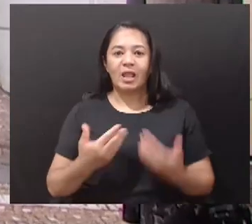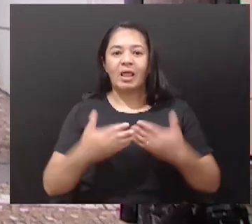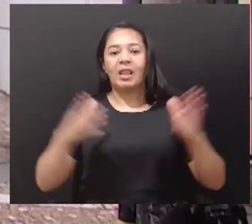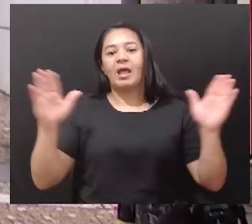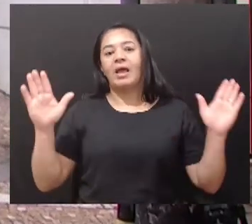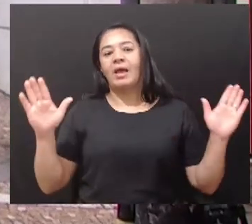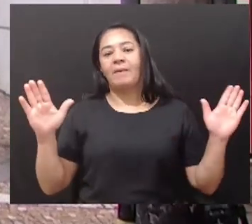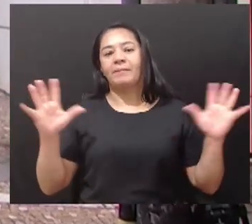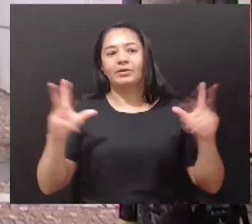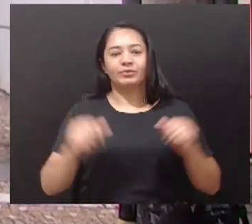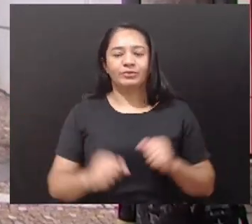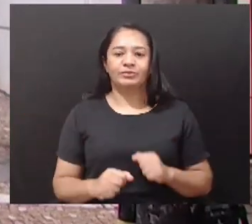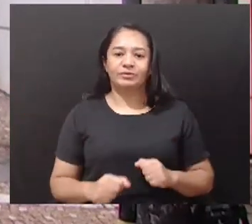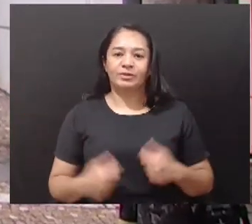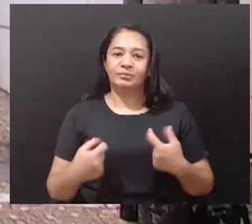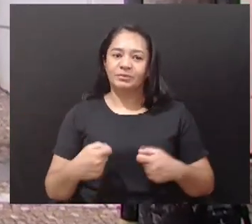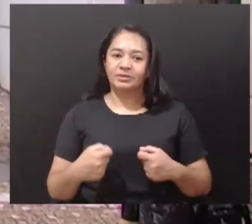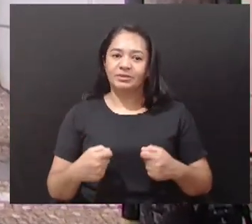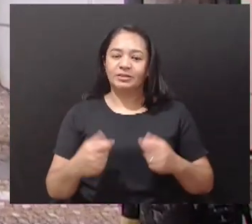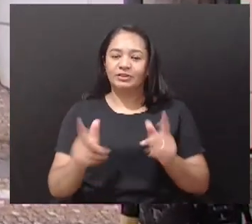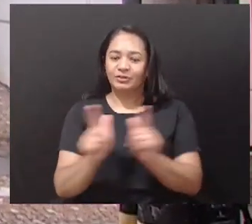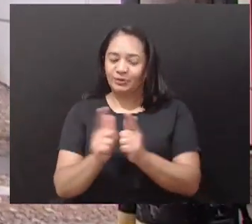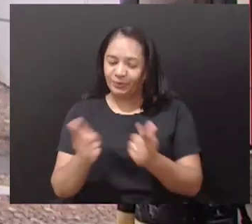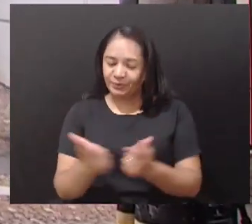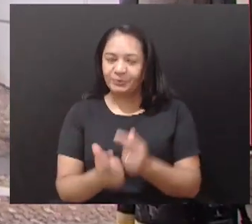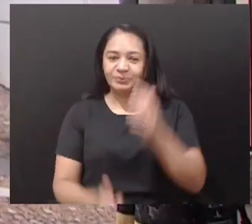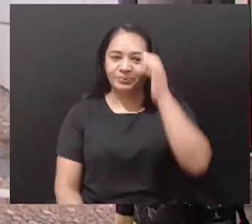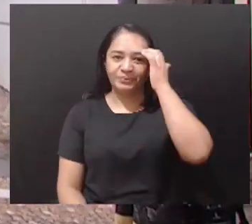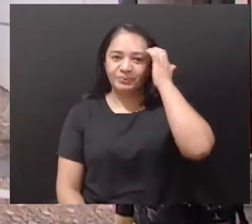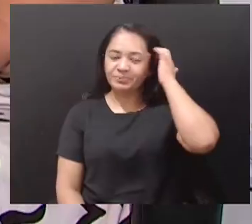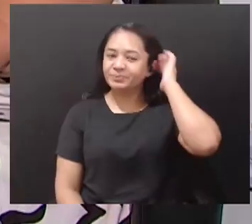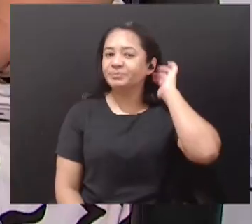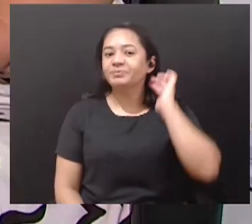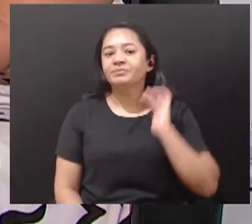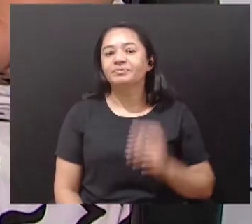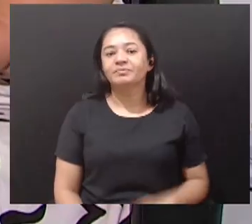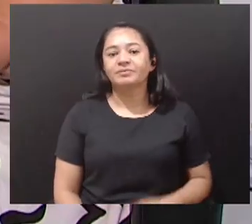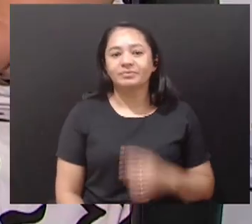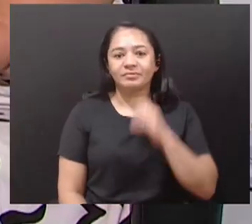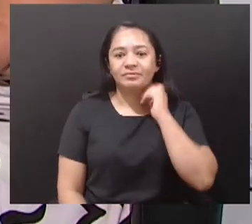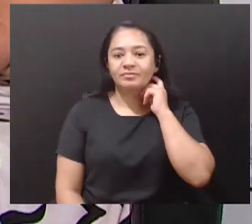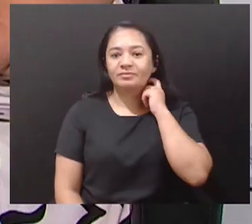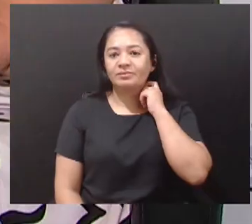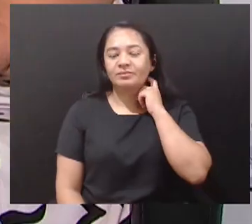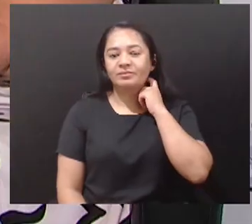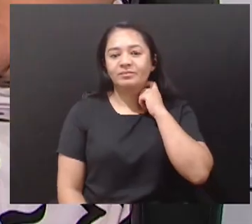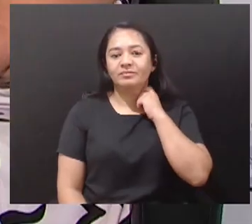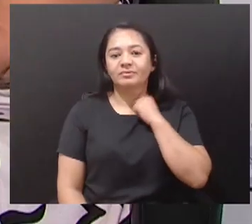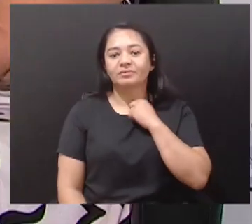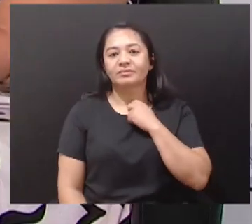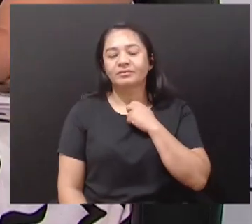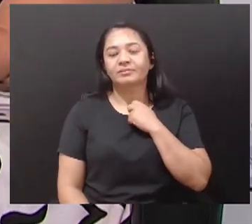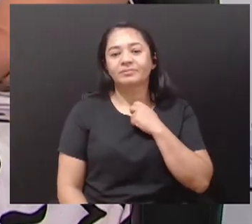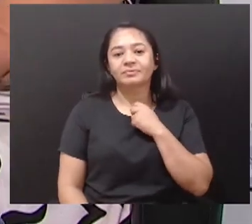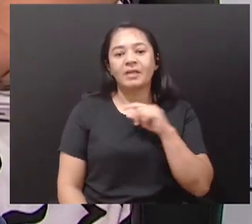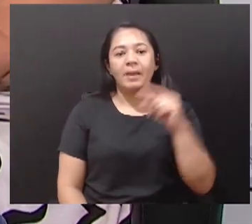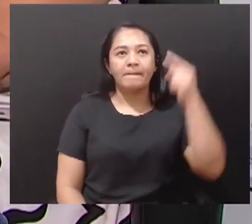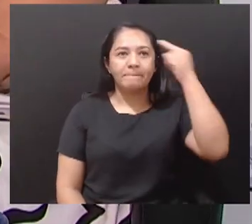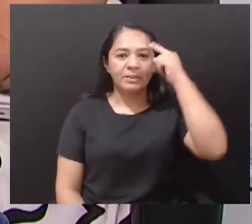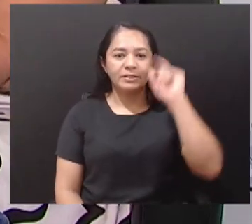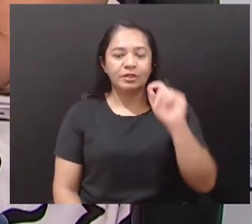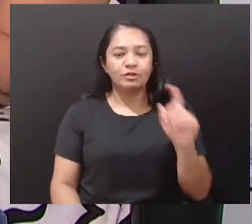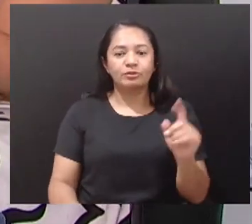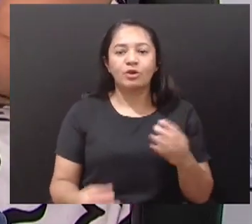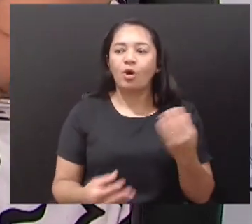realmente eu vou precisar ter equipe. E pensando até nesse ponto de vista, qual é o futuro do